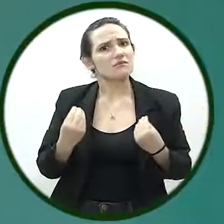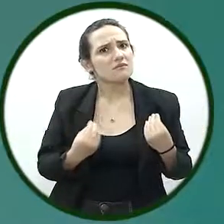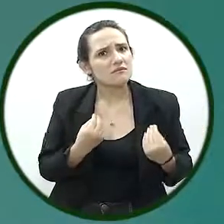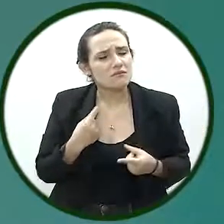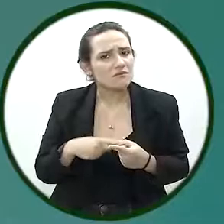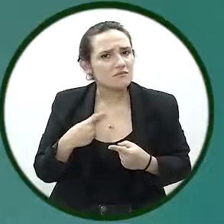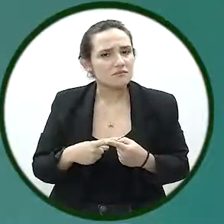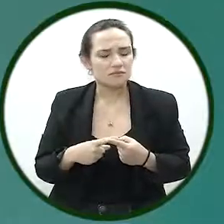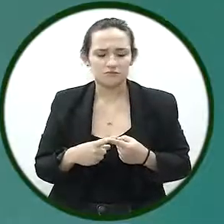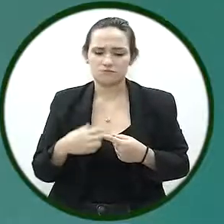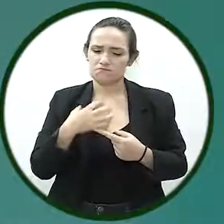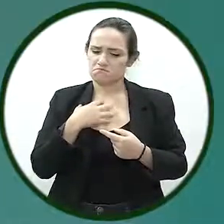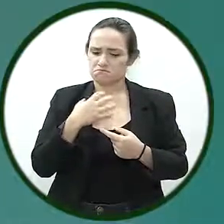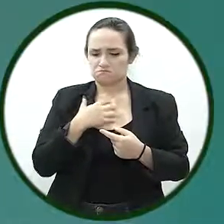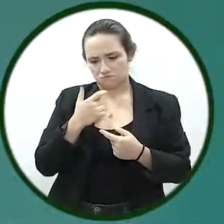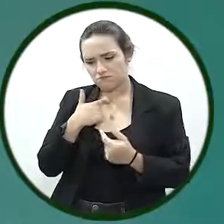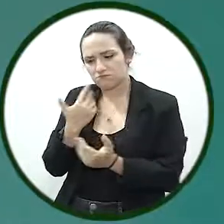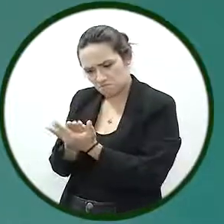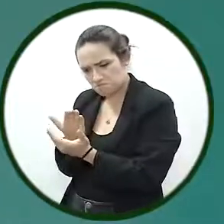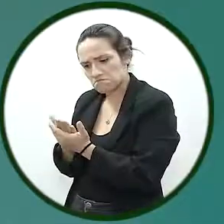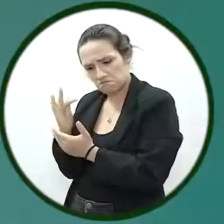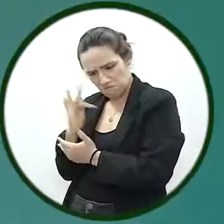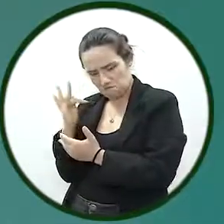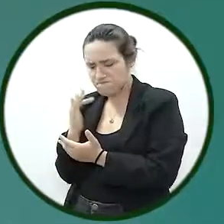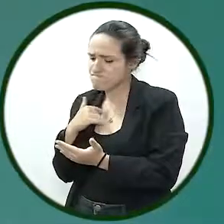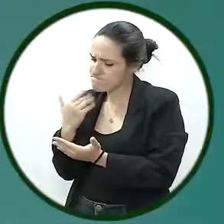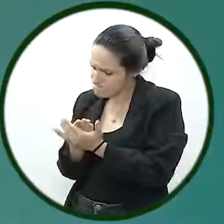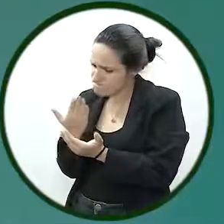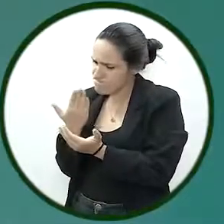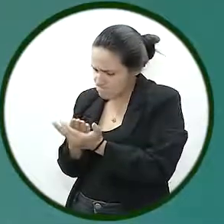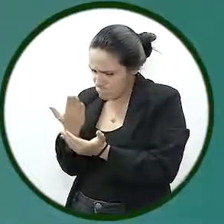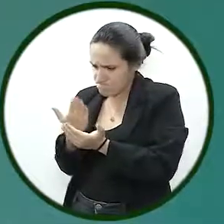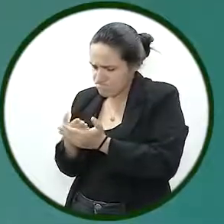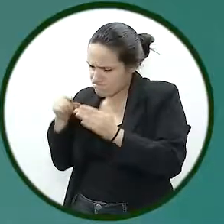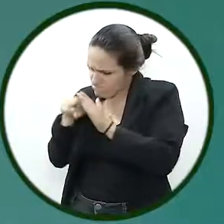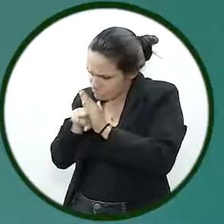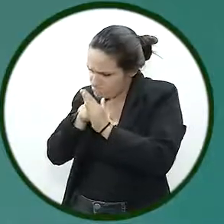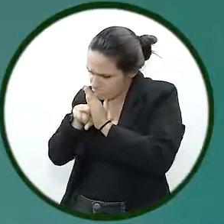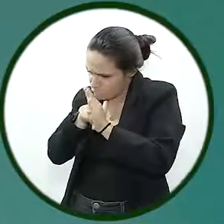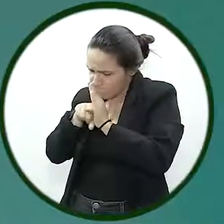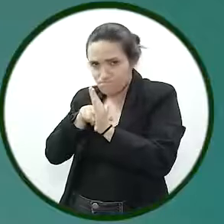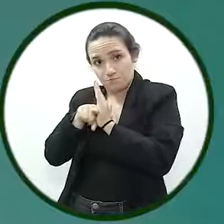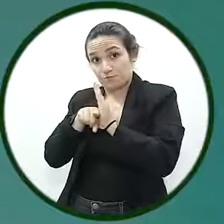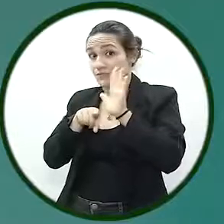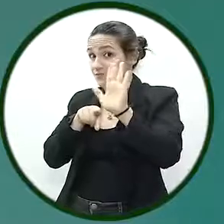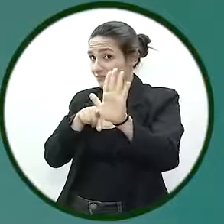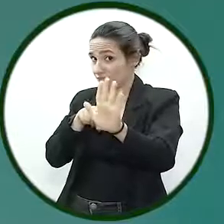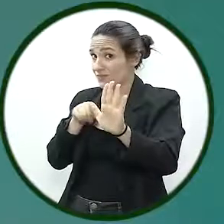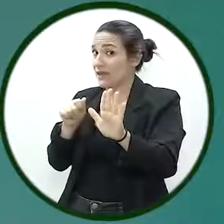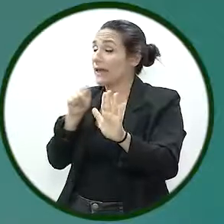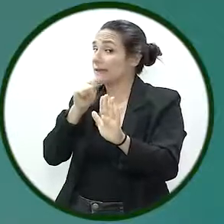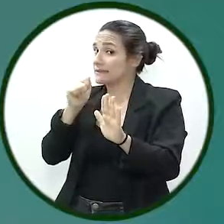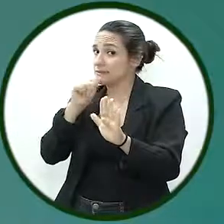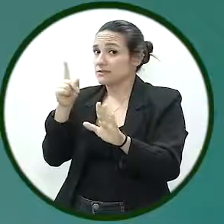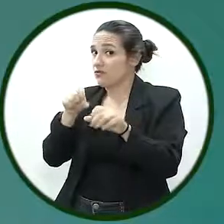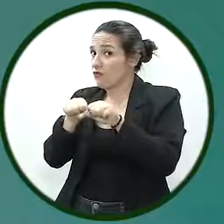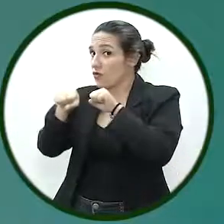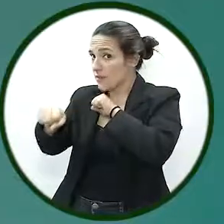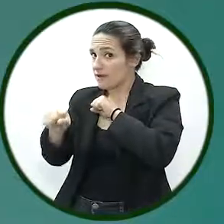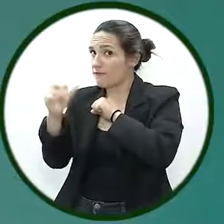mundo acadêmico, né, na universidade, e comecei esse processo de investigação. Ainda na